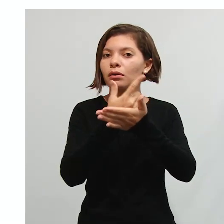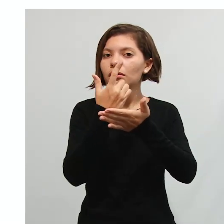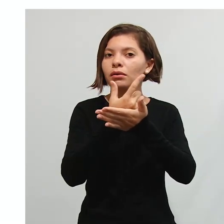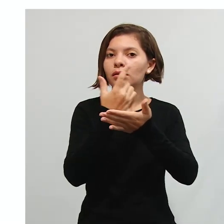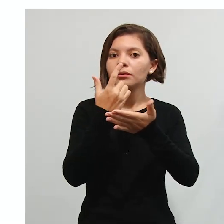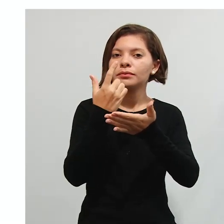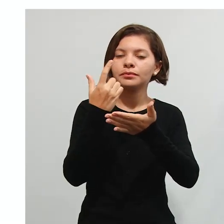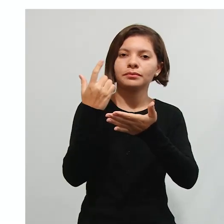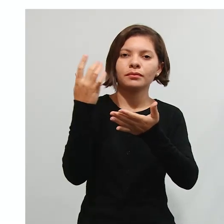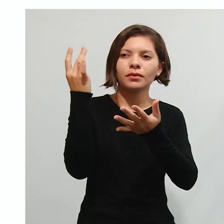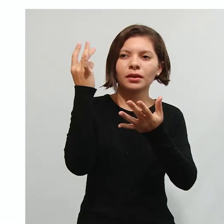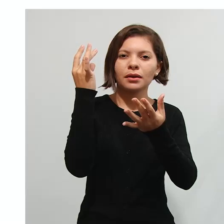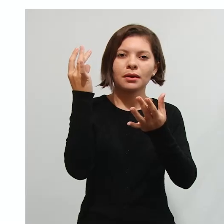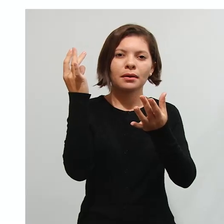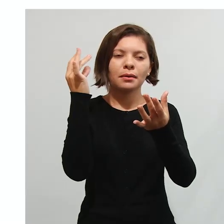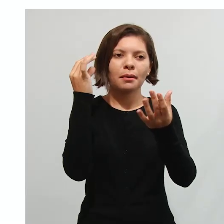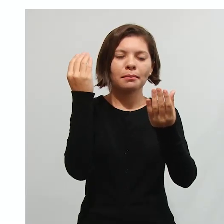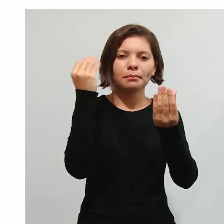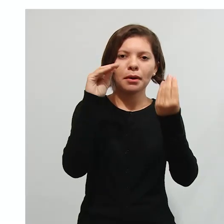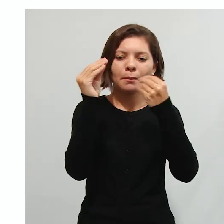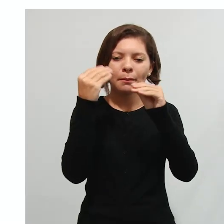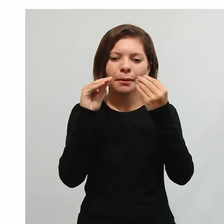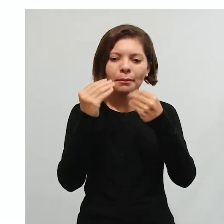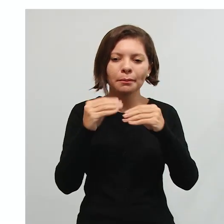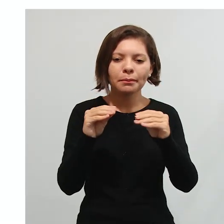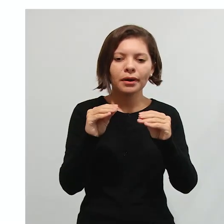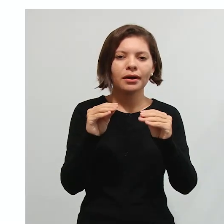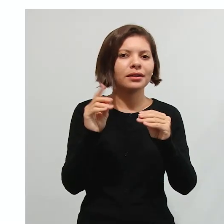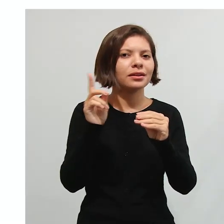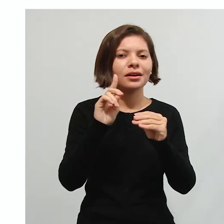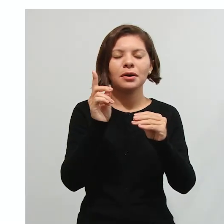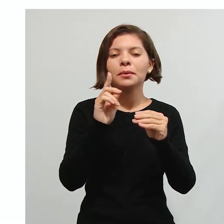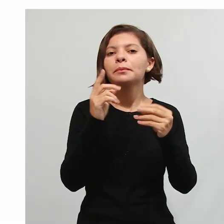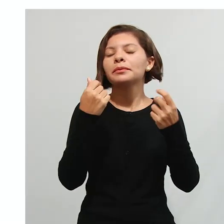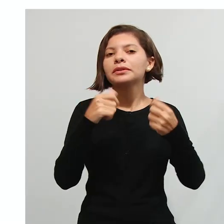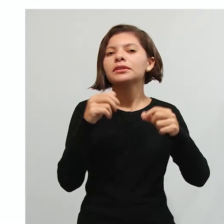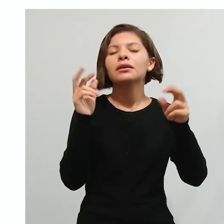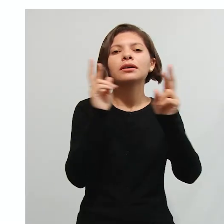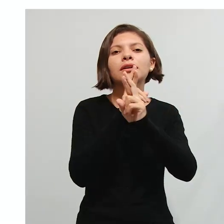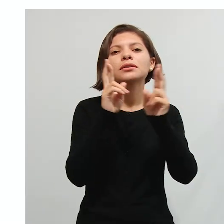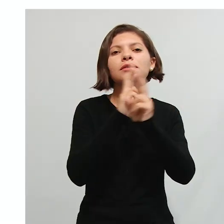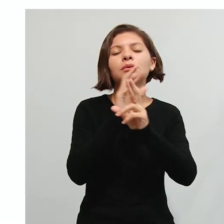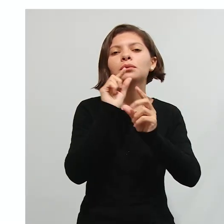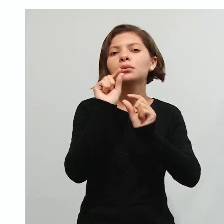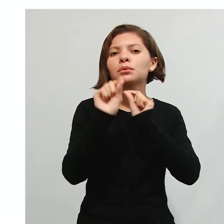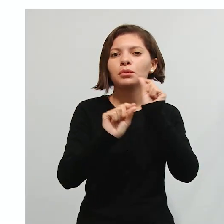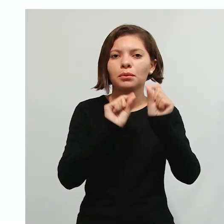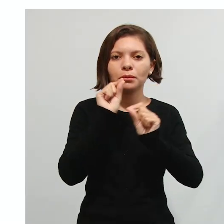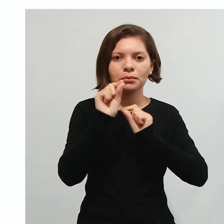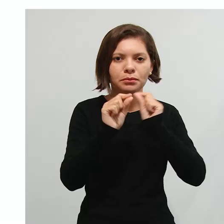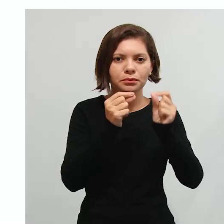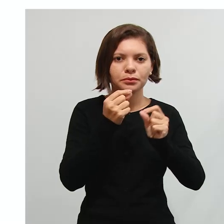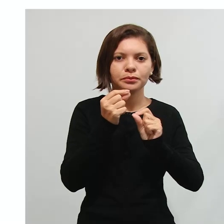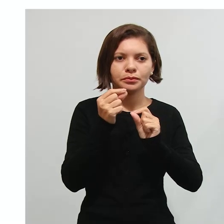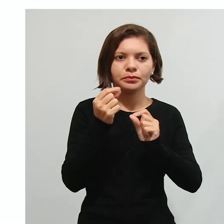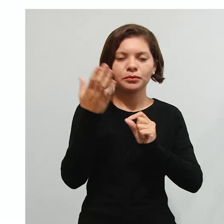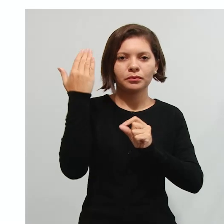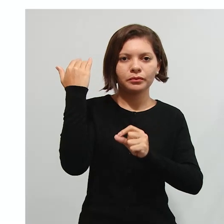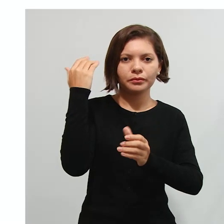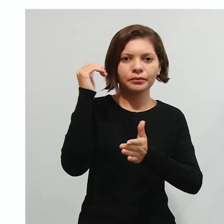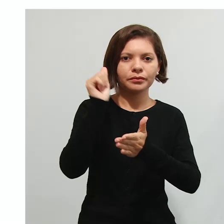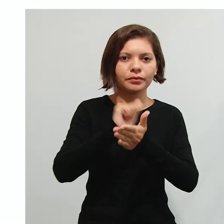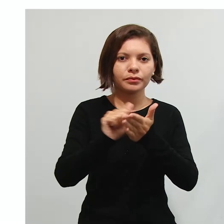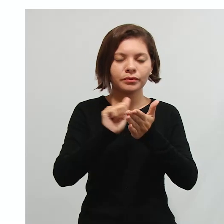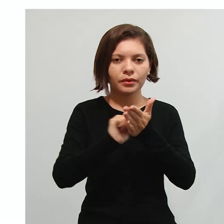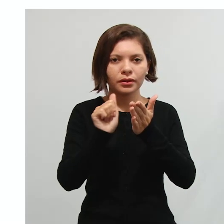então fazer uma colagem de citações não é revisão da literatura você precisa ver relações entre aqueles estudos entre aqueles